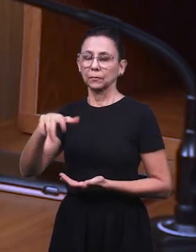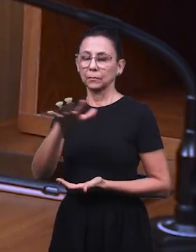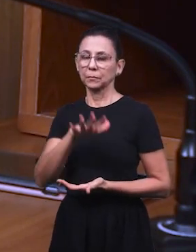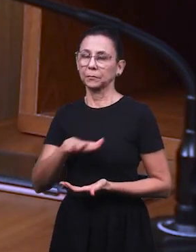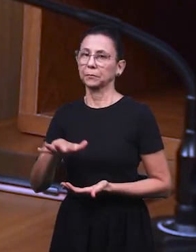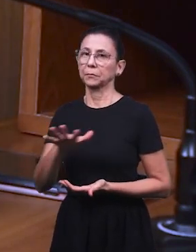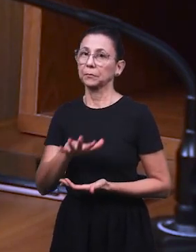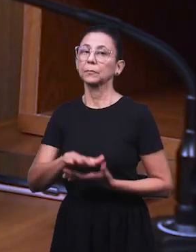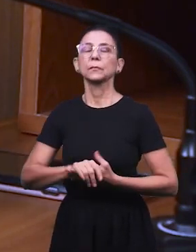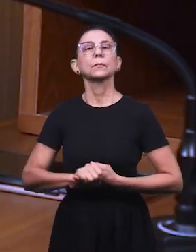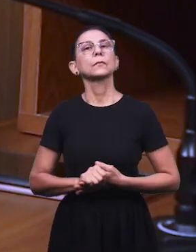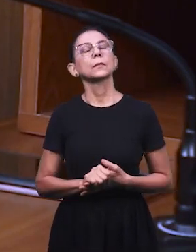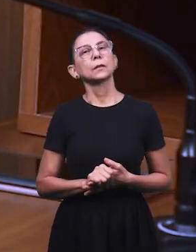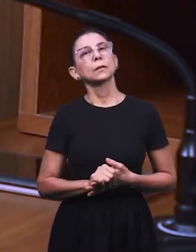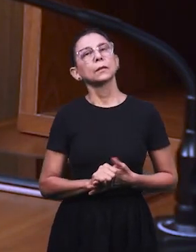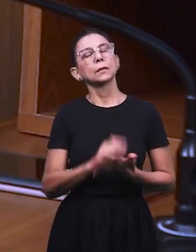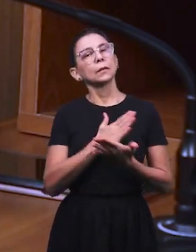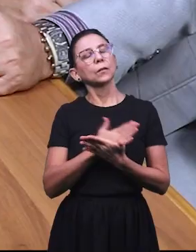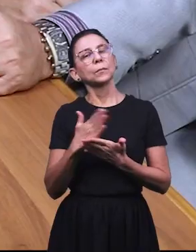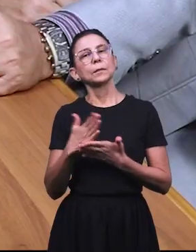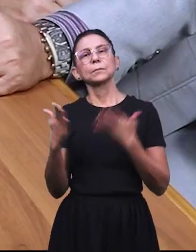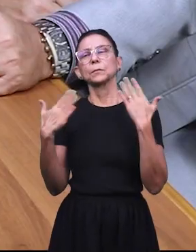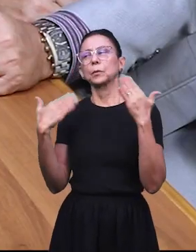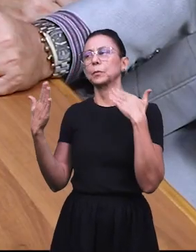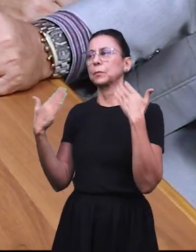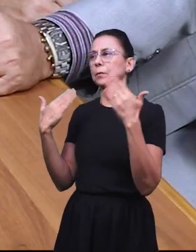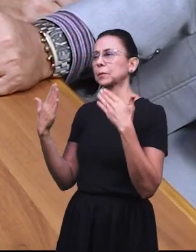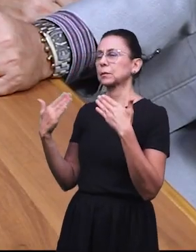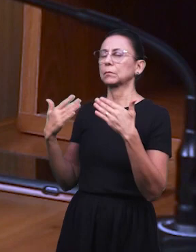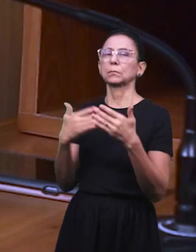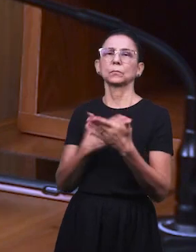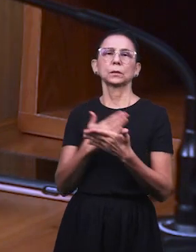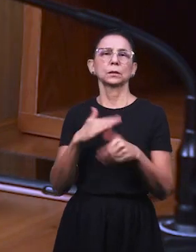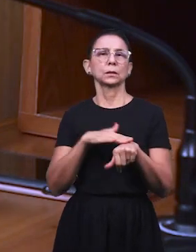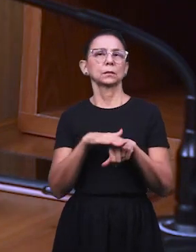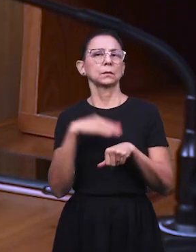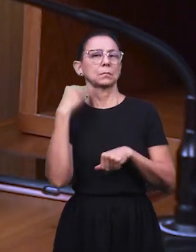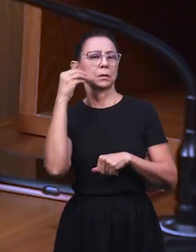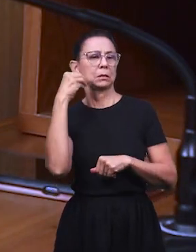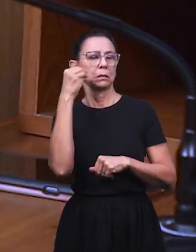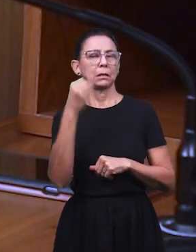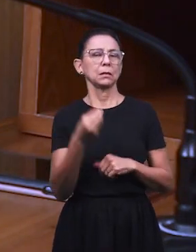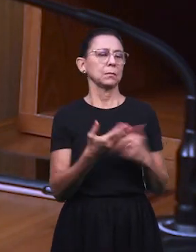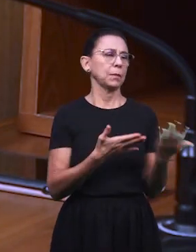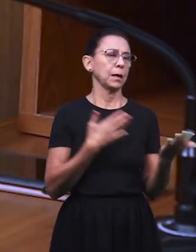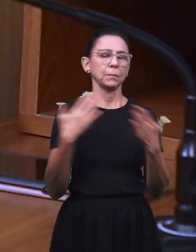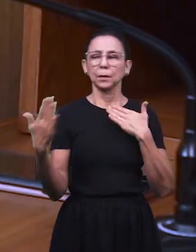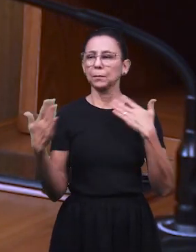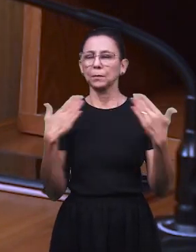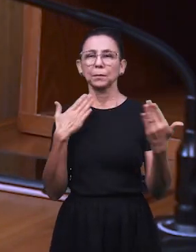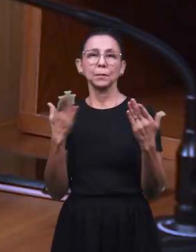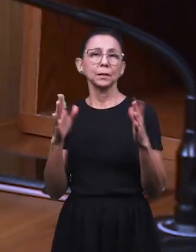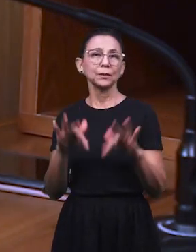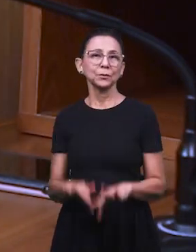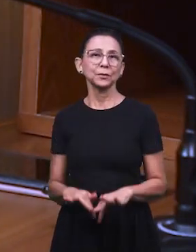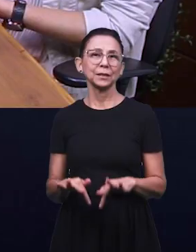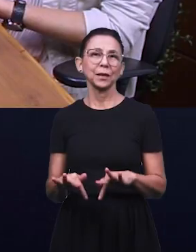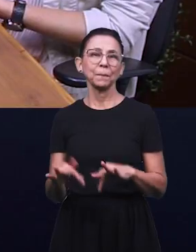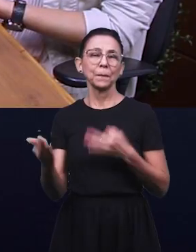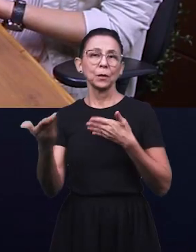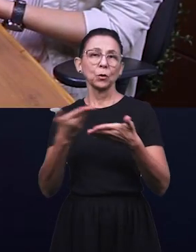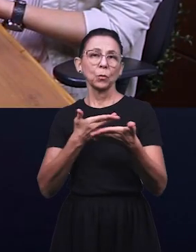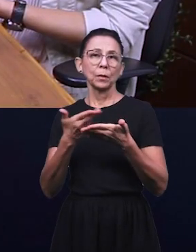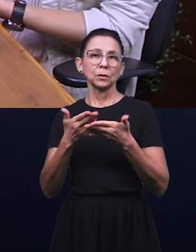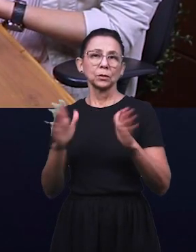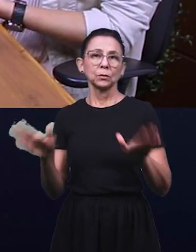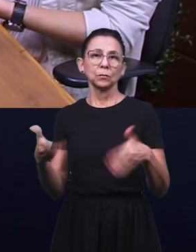irmão que compartilha a experiência, ele vem para o programa, que é até aqui, né? Nesse ambiente aqui. Ele vem e ele começa a conversar. A gente